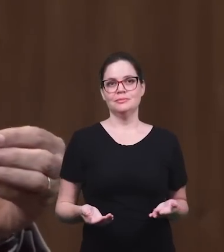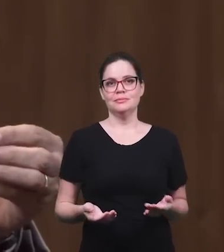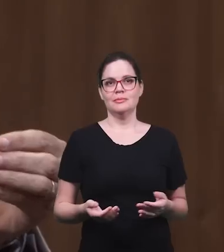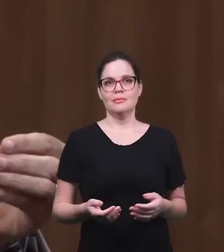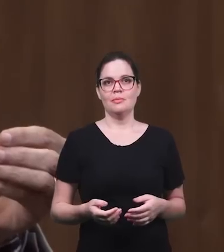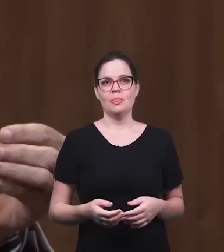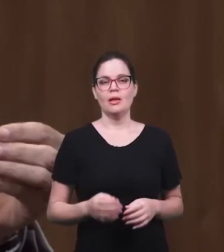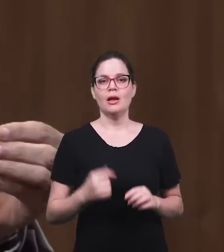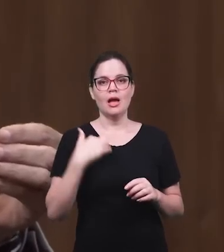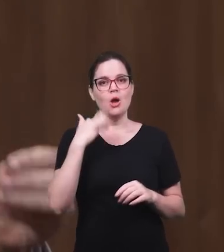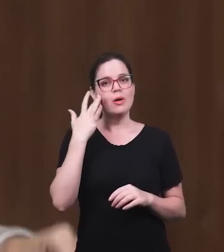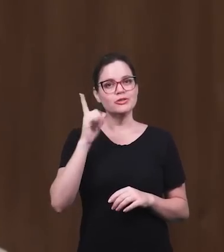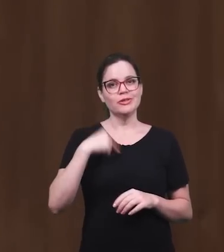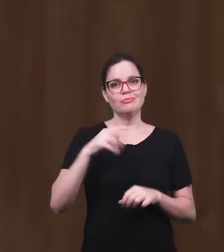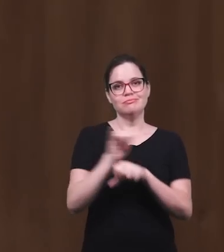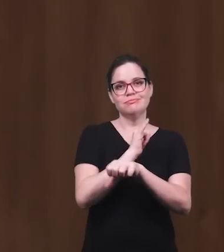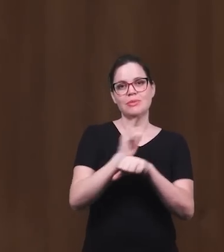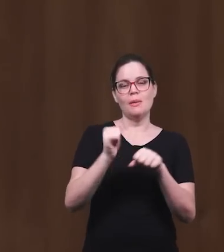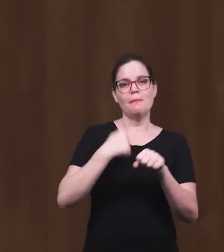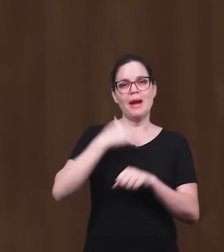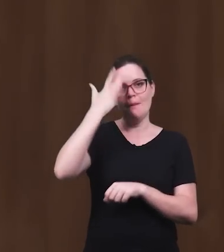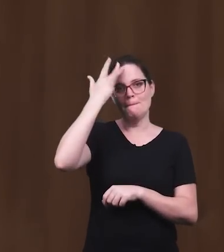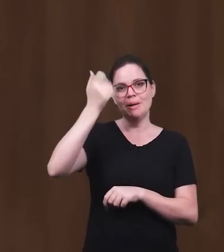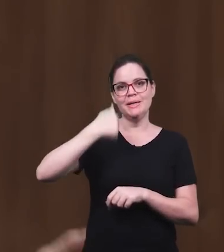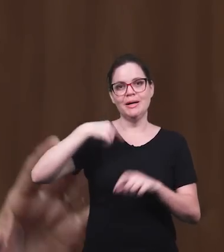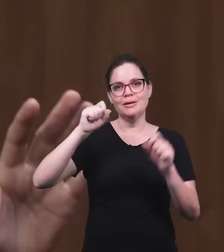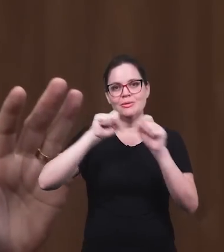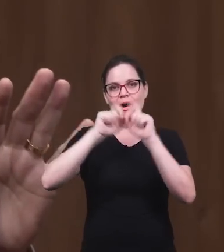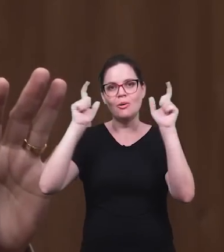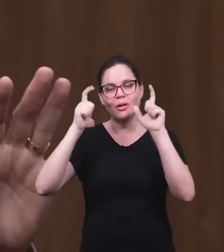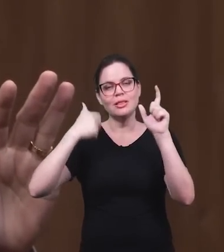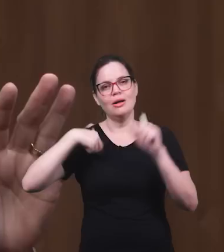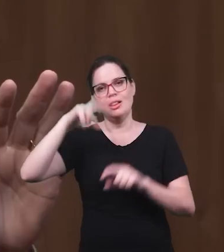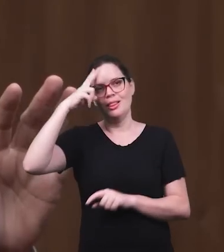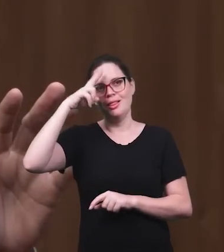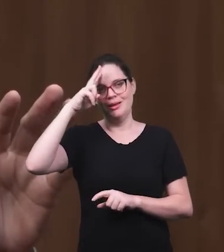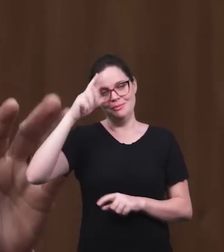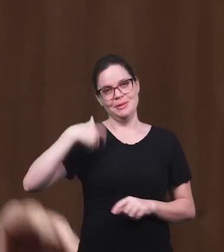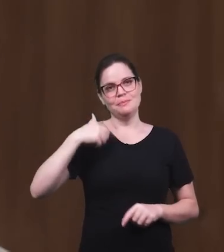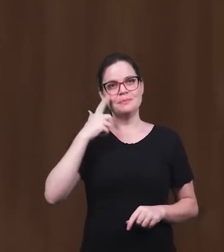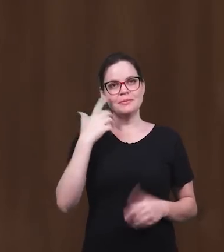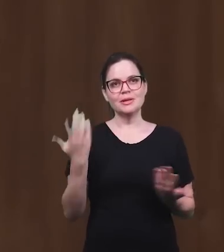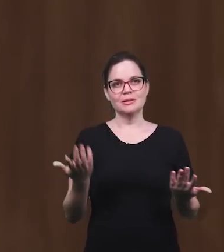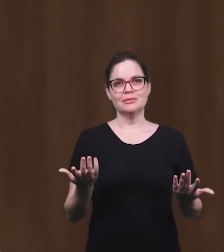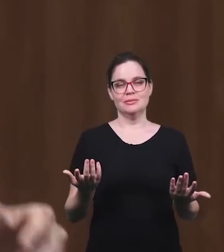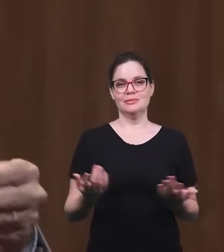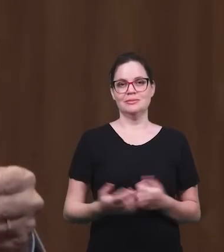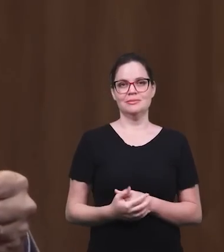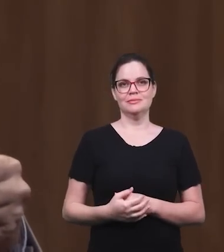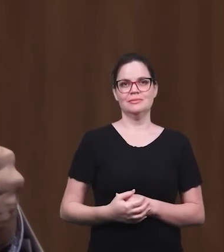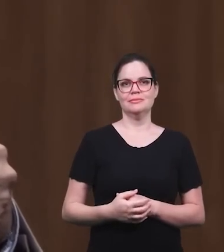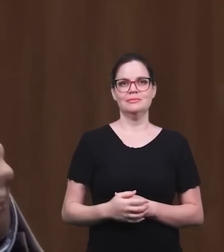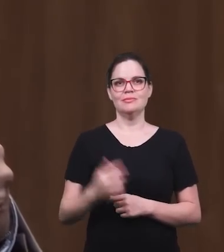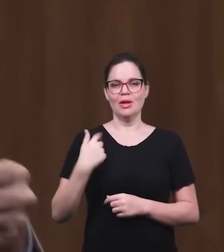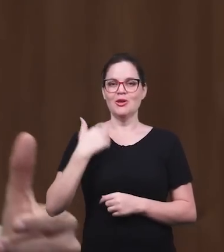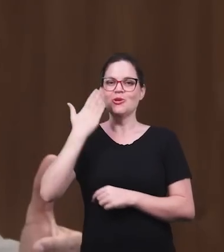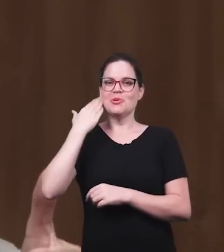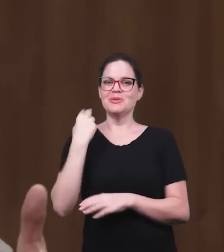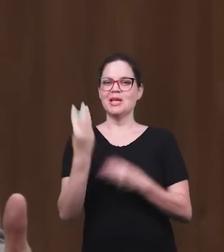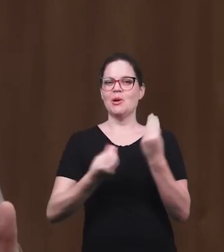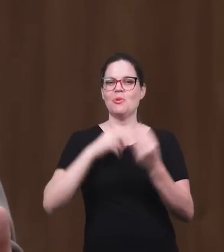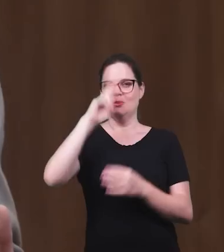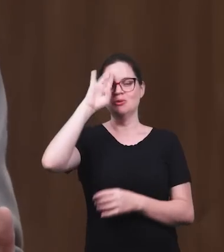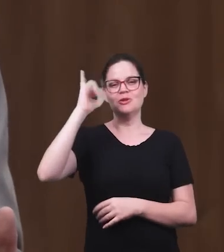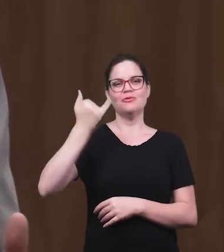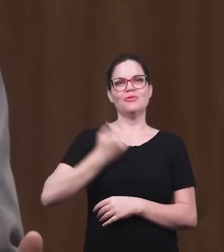uma forma do senhor fazer que a gente possa lembrar no outro dia. Isso. E eu penso que é uma forma didática dele. Mas eu até já sei quando